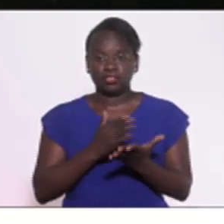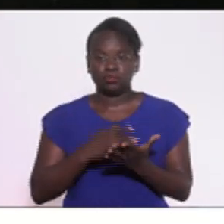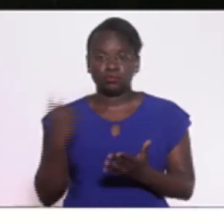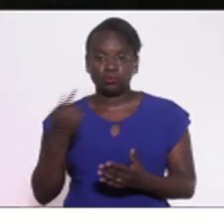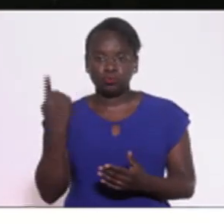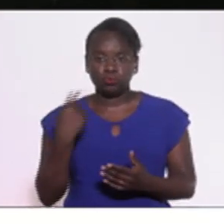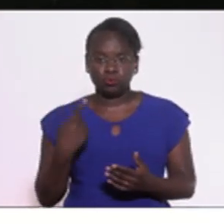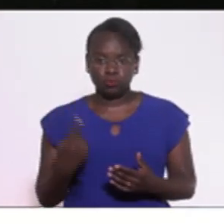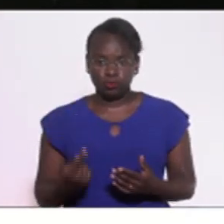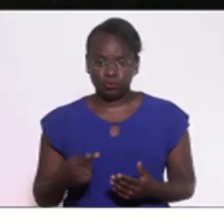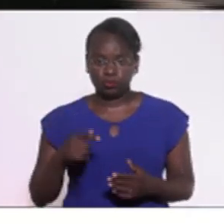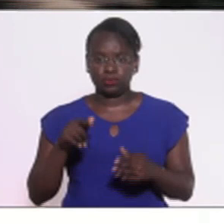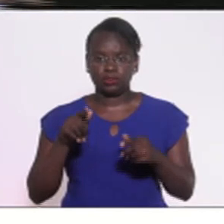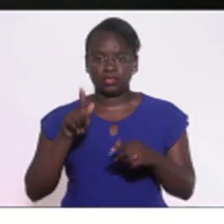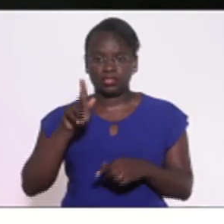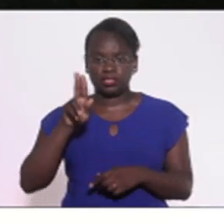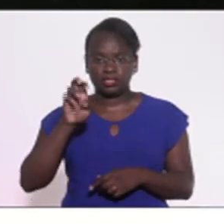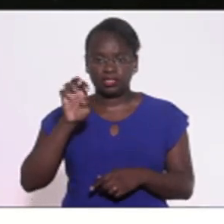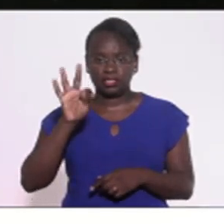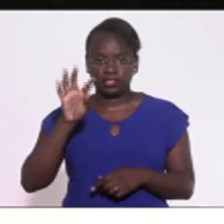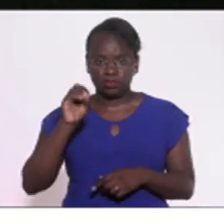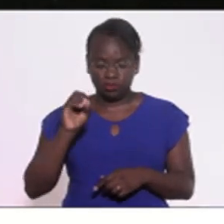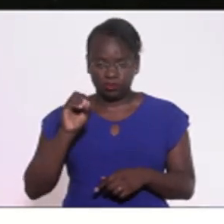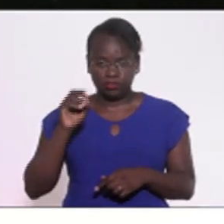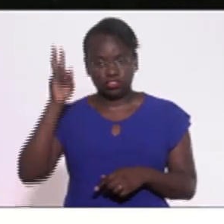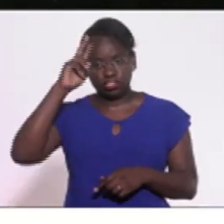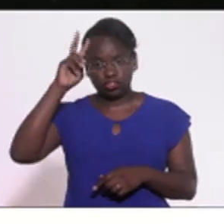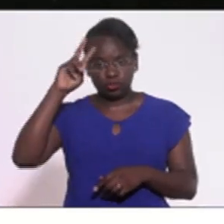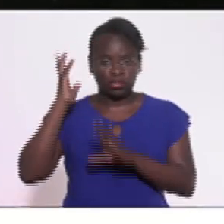Furacão do Gueto, uma trajetória judaica.